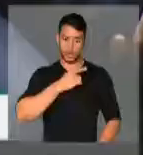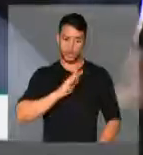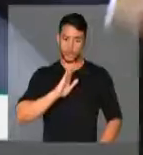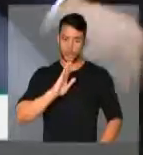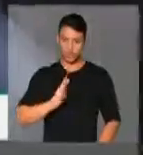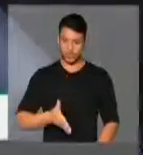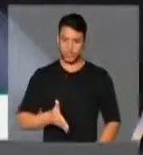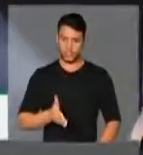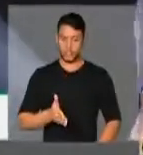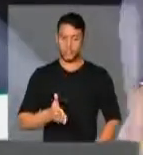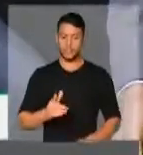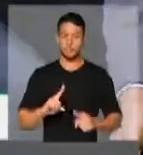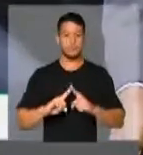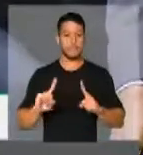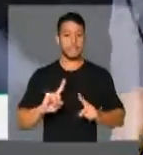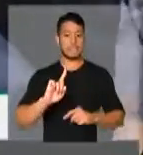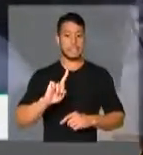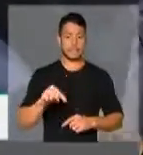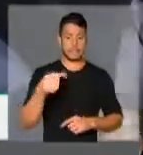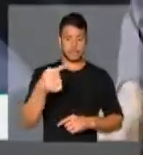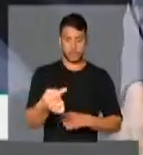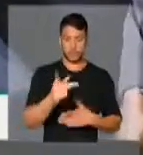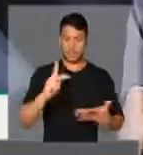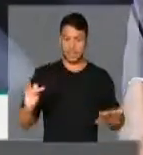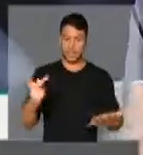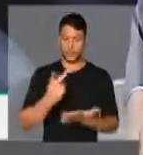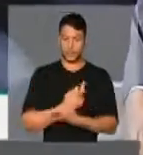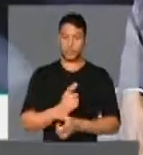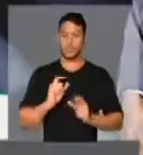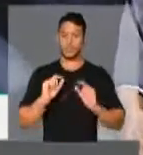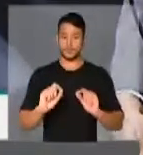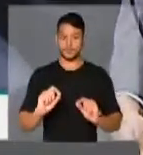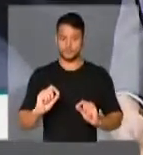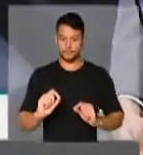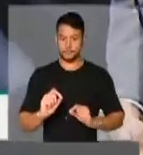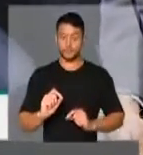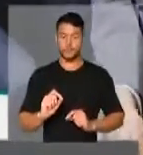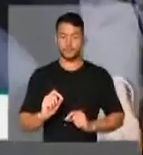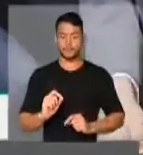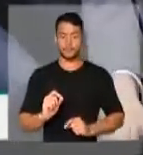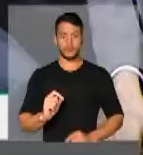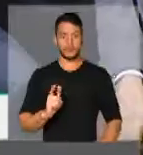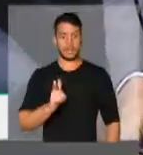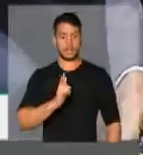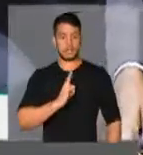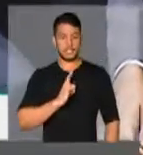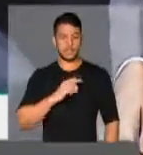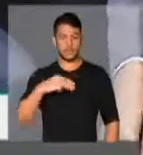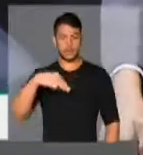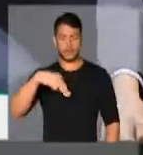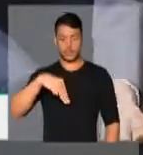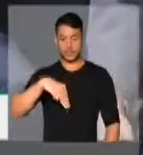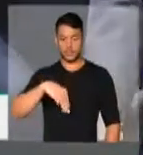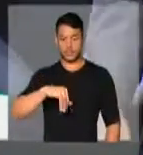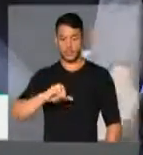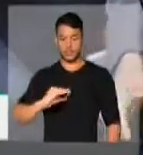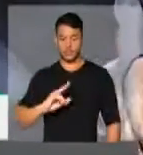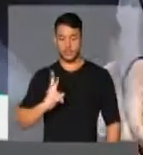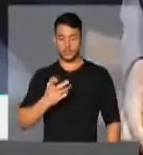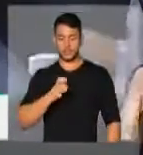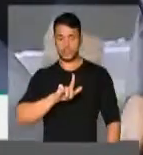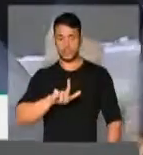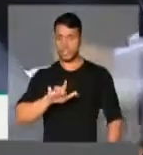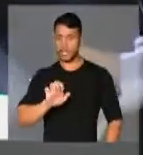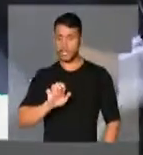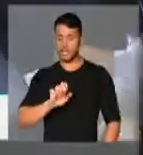sucedeu Michelle Bachelet. Mas depois de Sebastiano Piñera, veio Michelle Bachelet e ela não tentou sequer